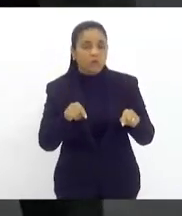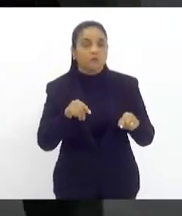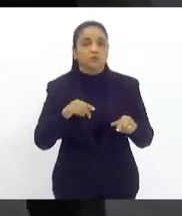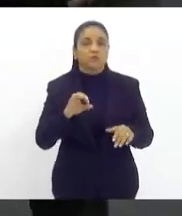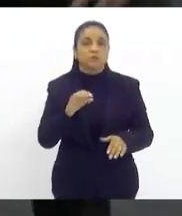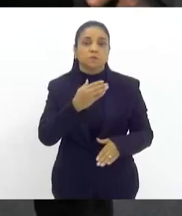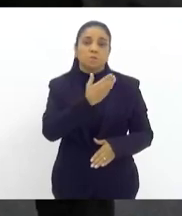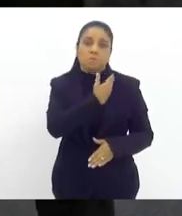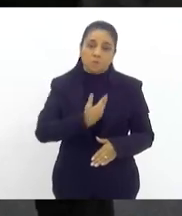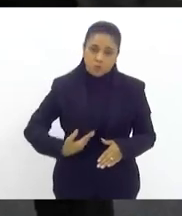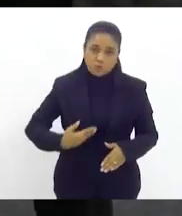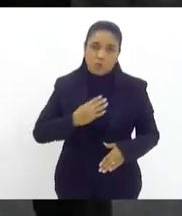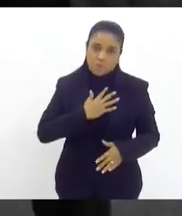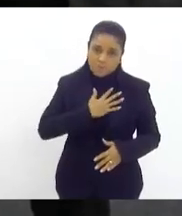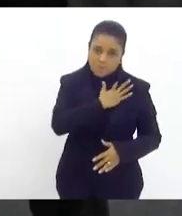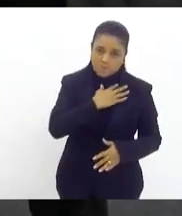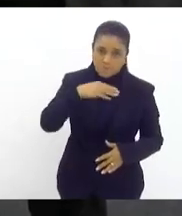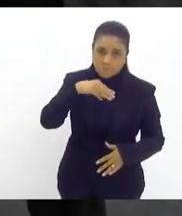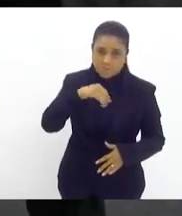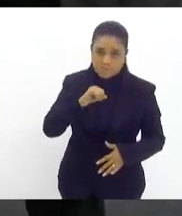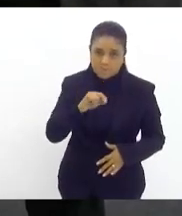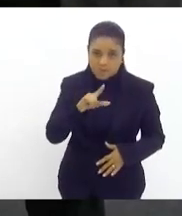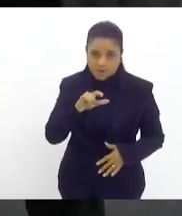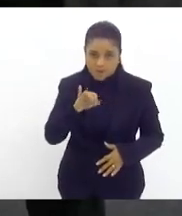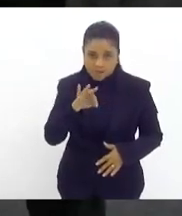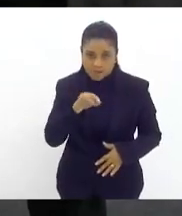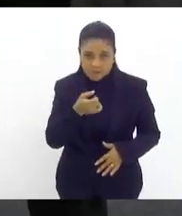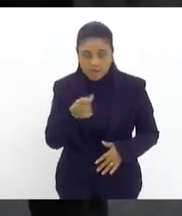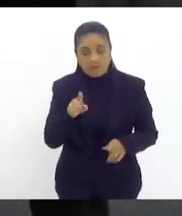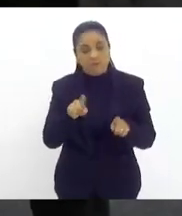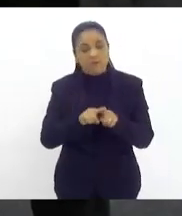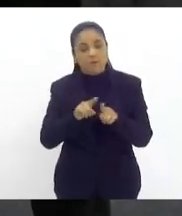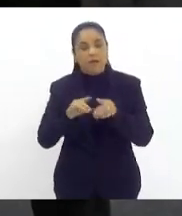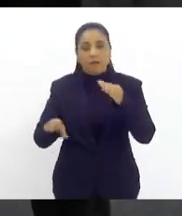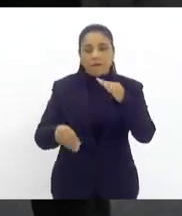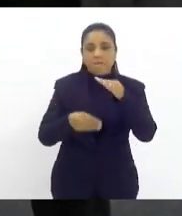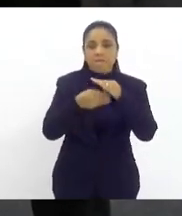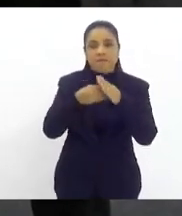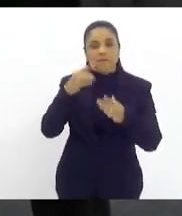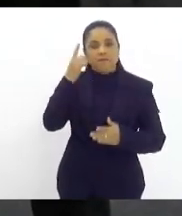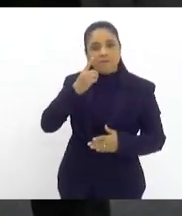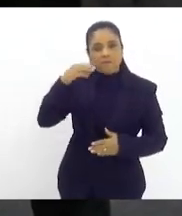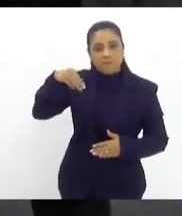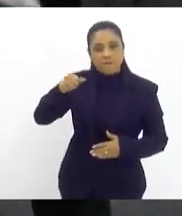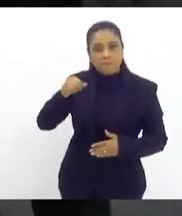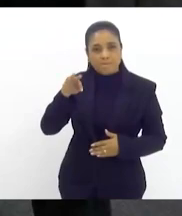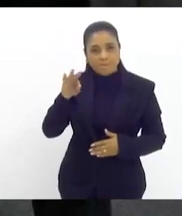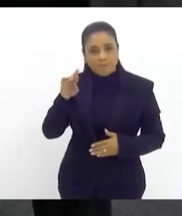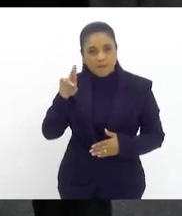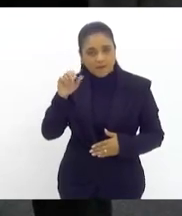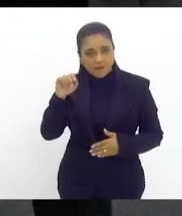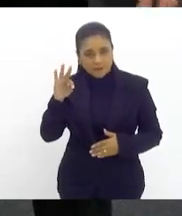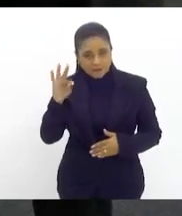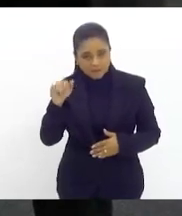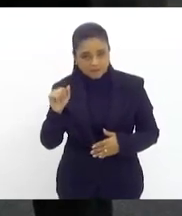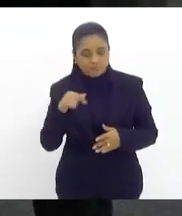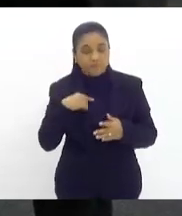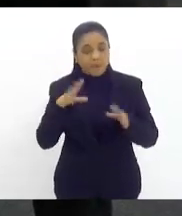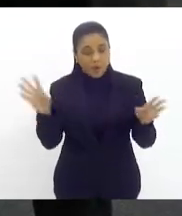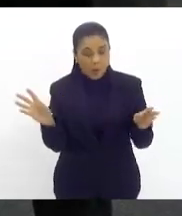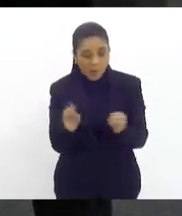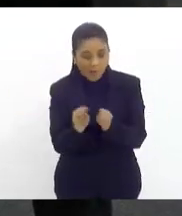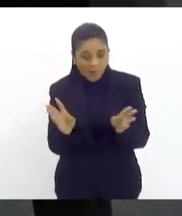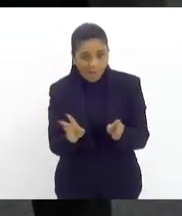apoiamos a emenda oferecida pela deputada Marta Rocha. Eu queria apenas para concluir, deputado